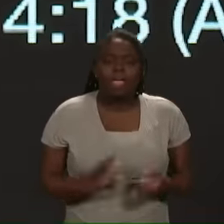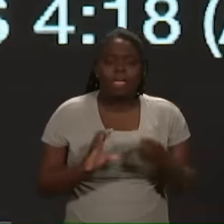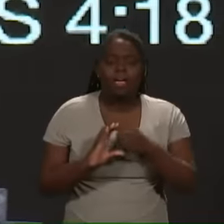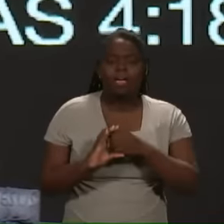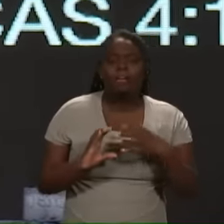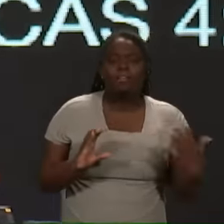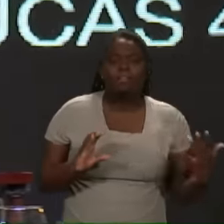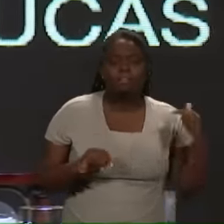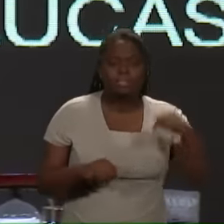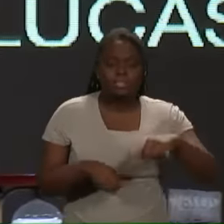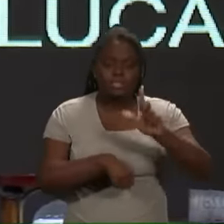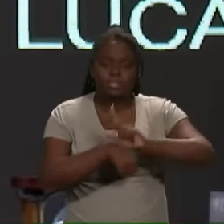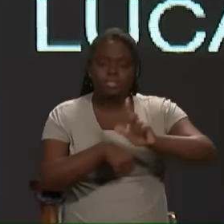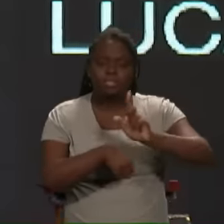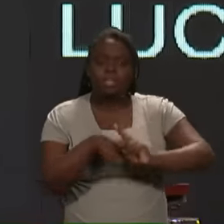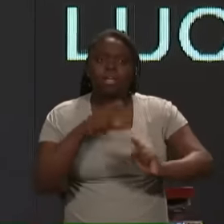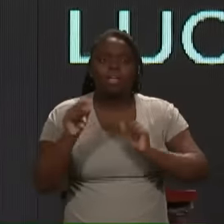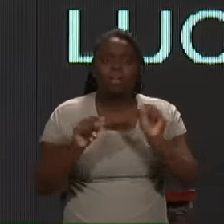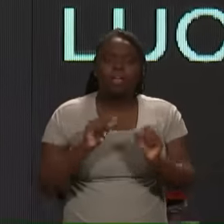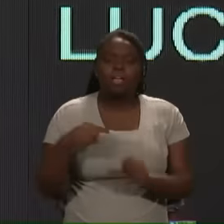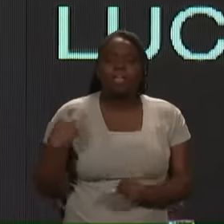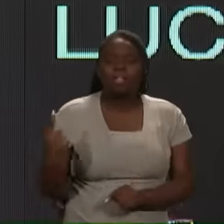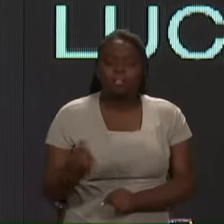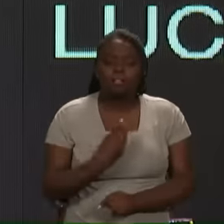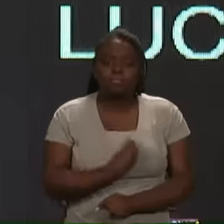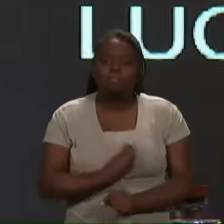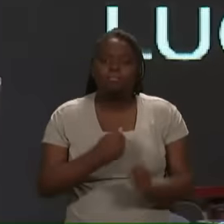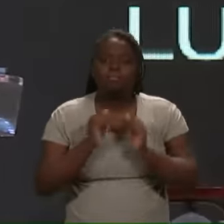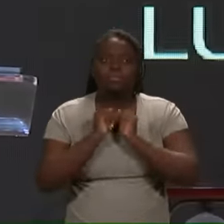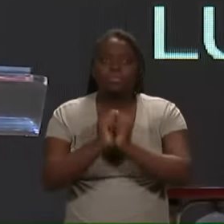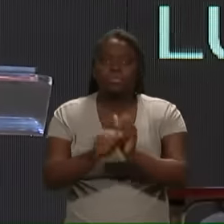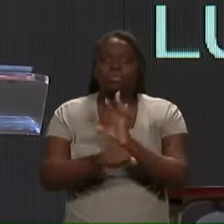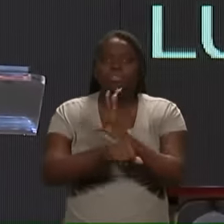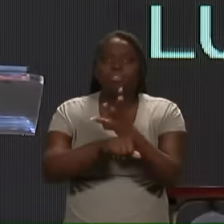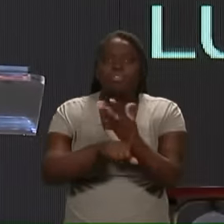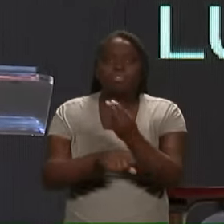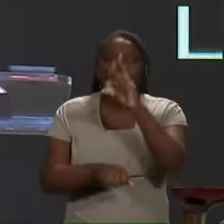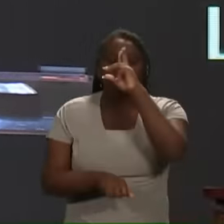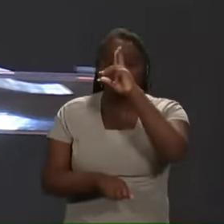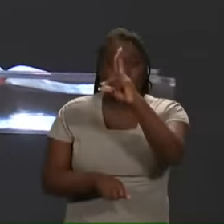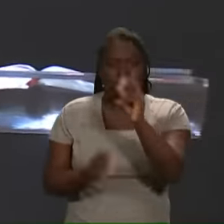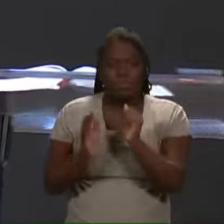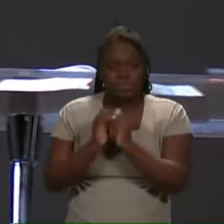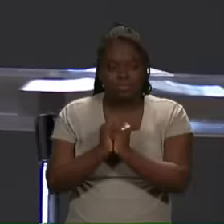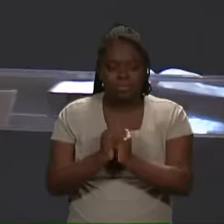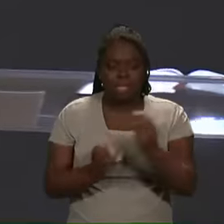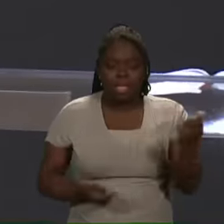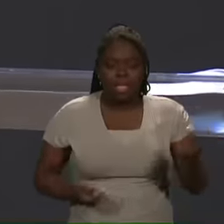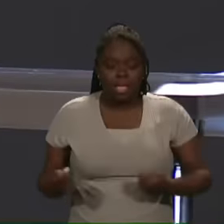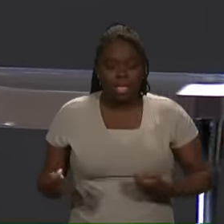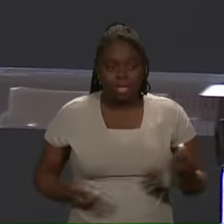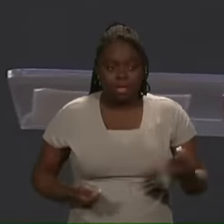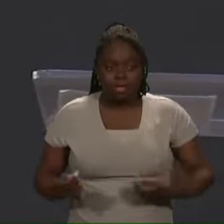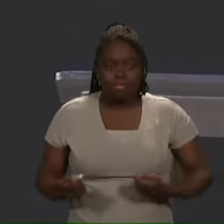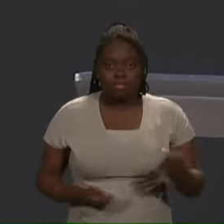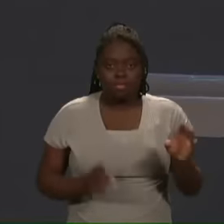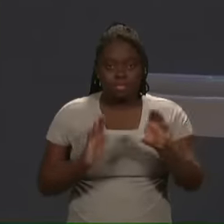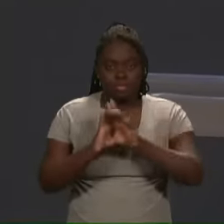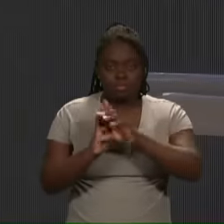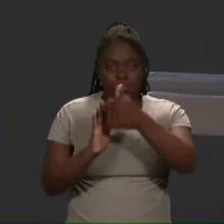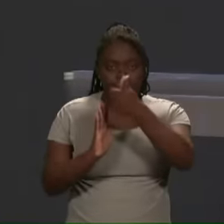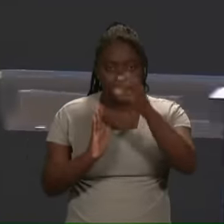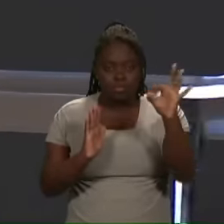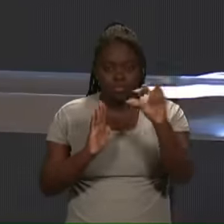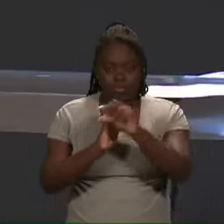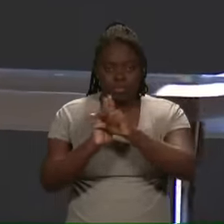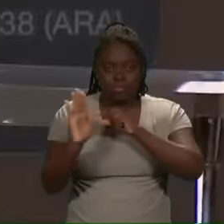característica aqui em Lagoinha, vivemos como igreja do Senhor. Em Atos capítulo 10, o verso 18, a